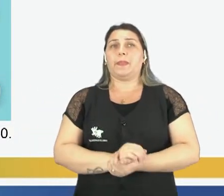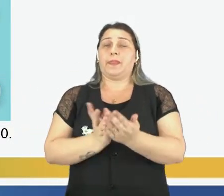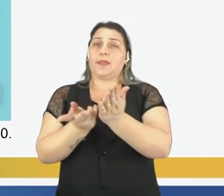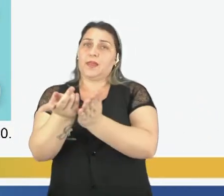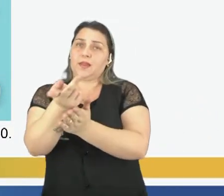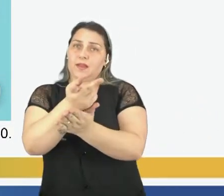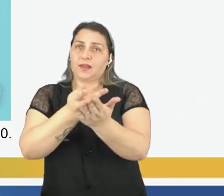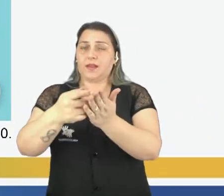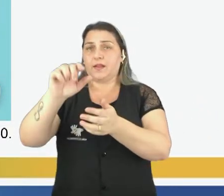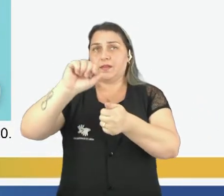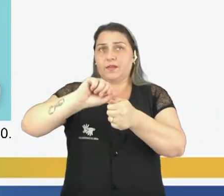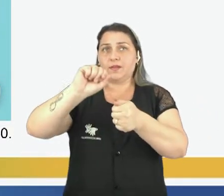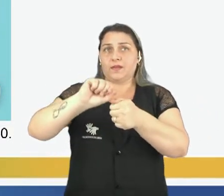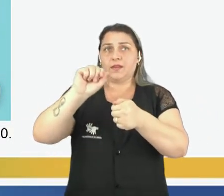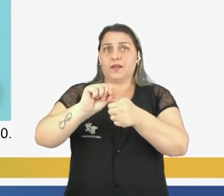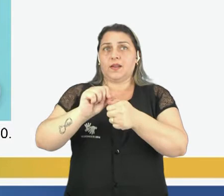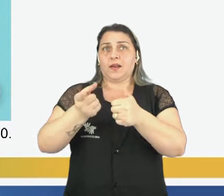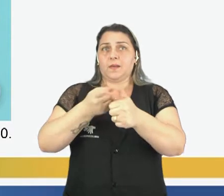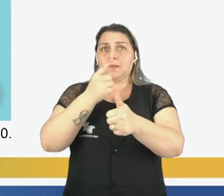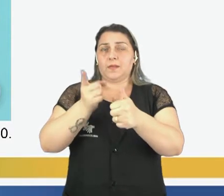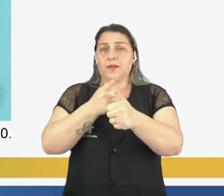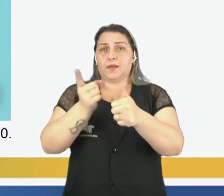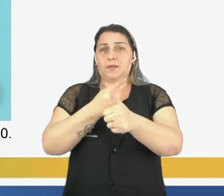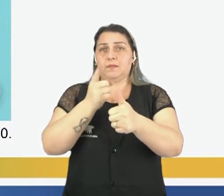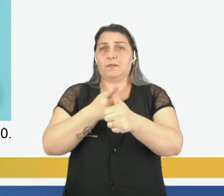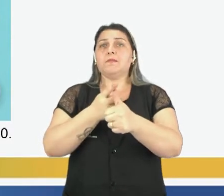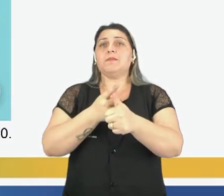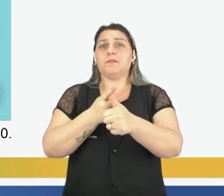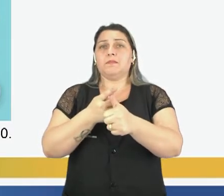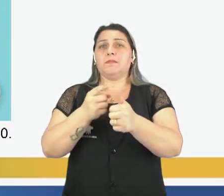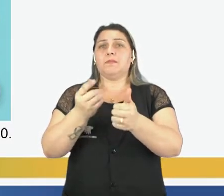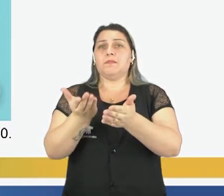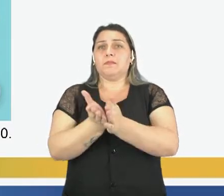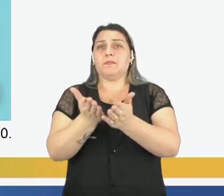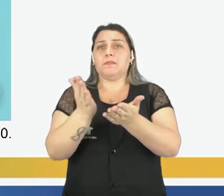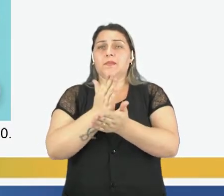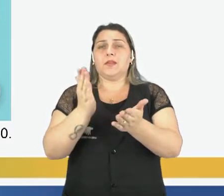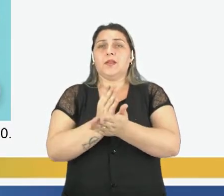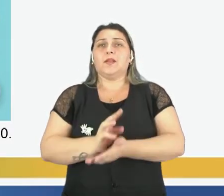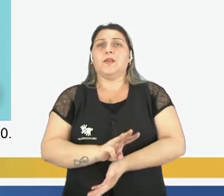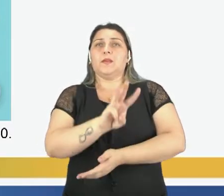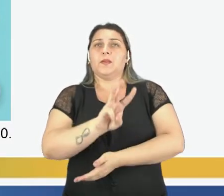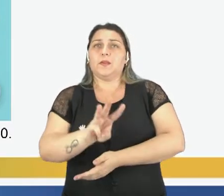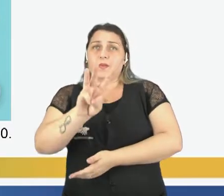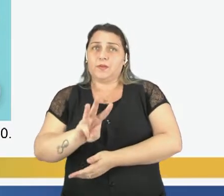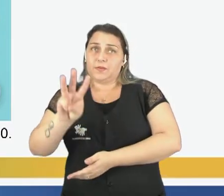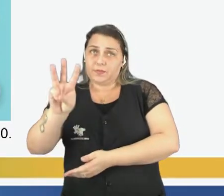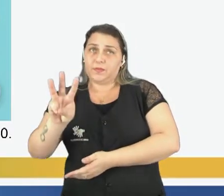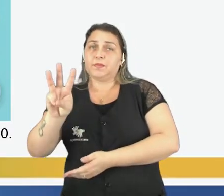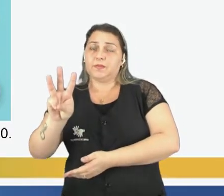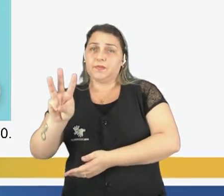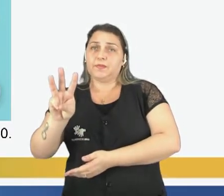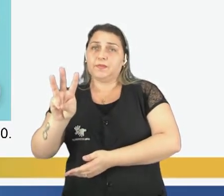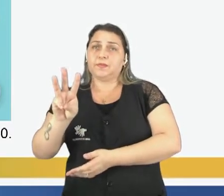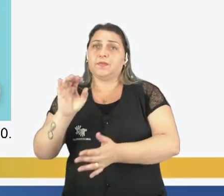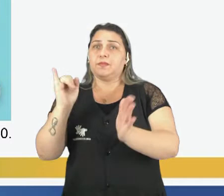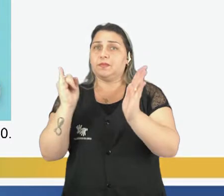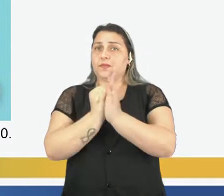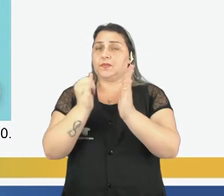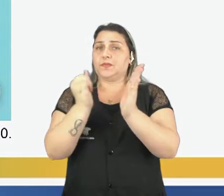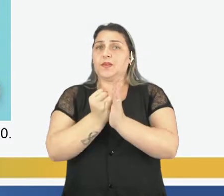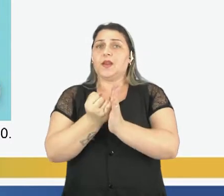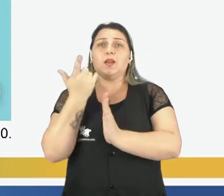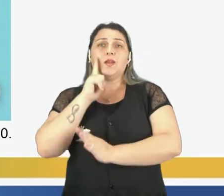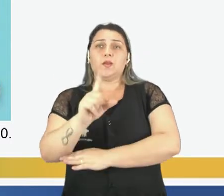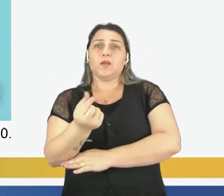Os desenhos feitos para a primeira versão do livro estão disponíveis no site da instituição e toda a renda obtida